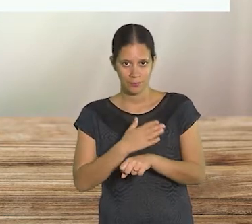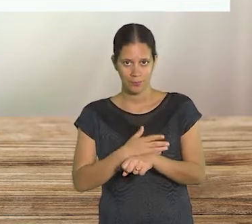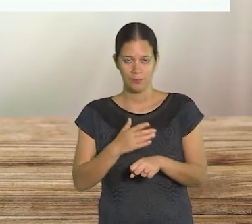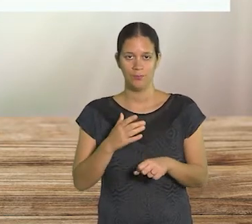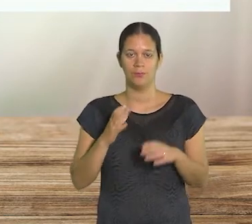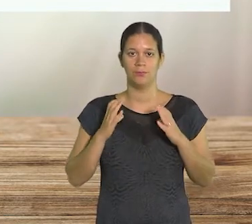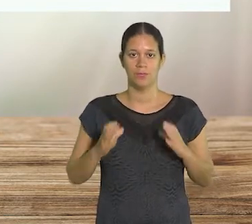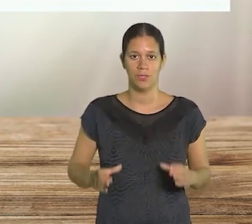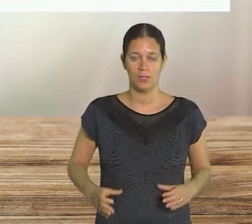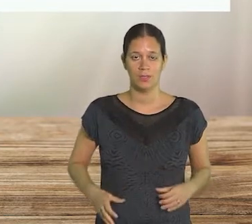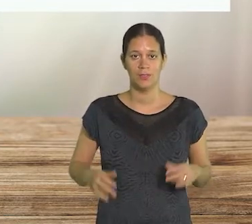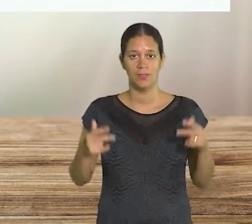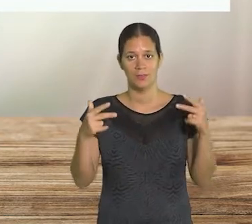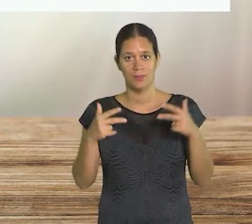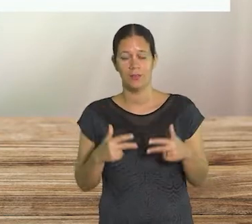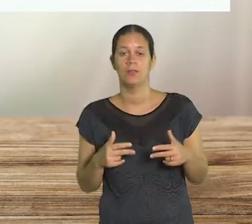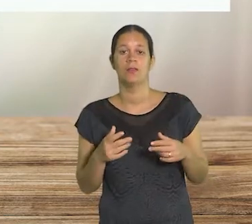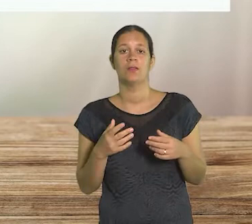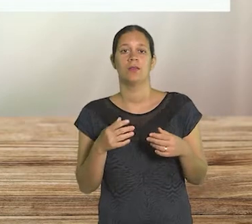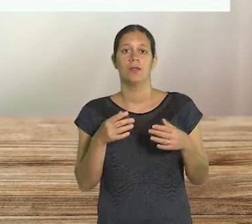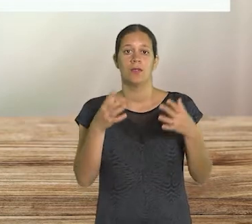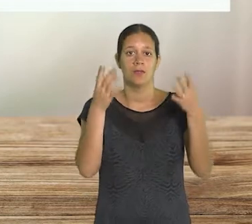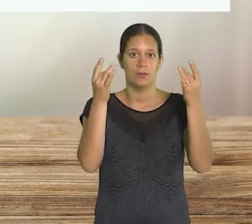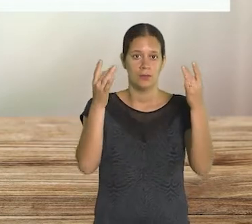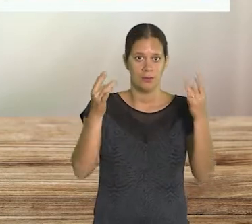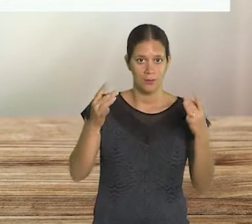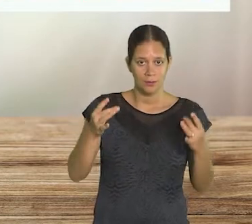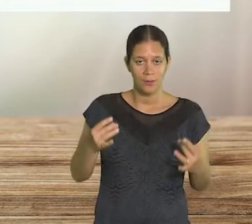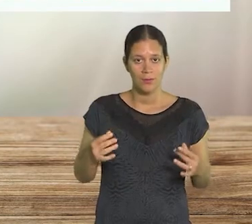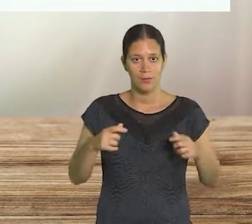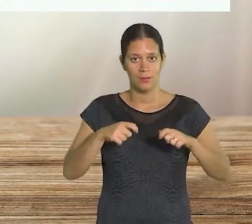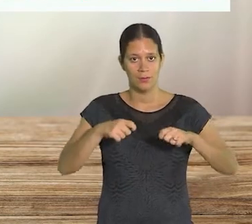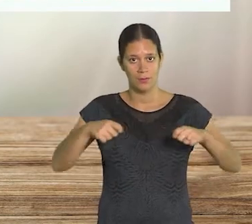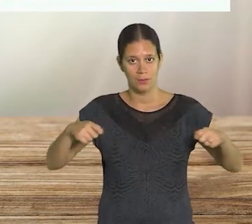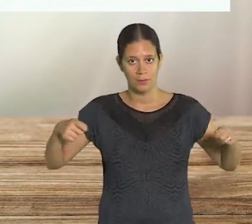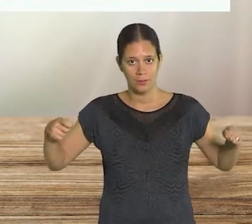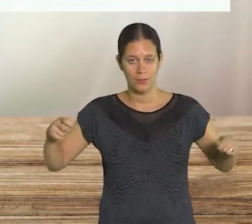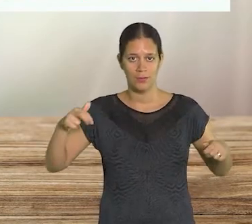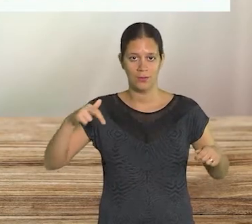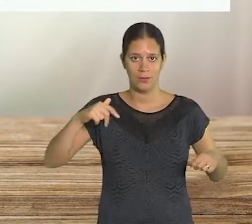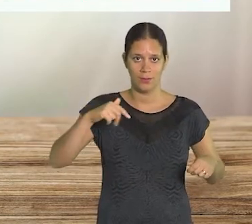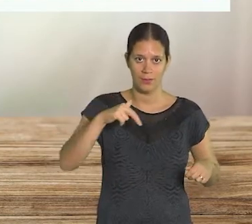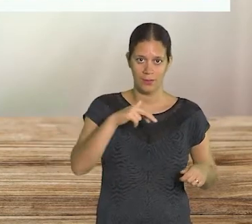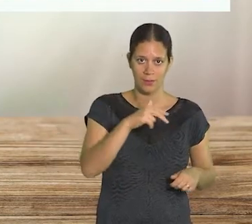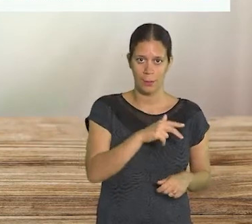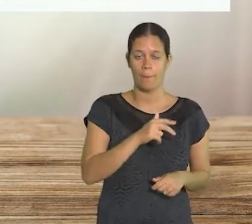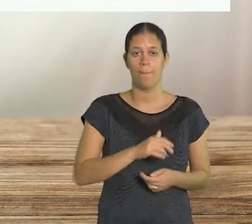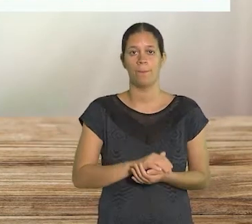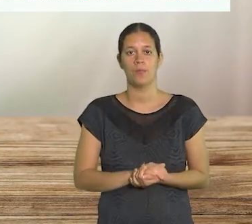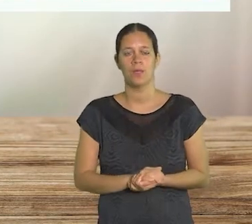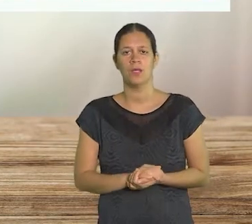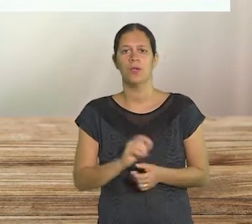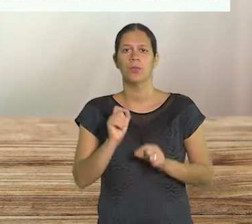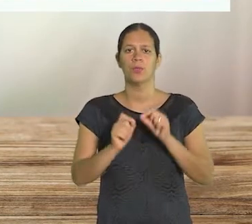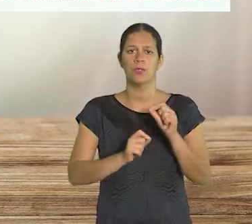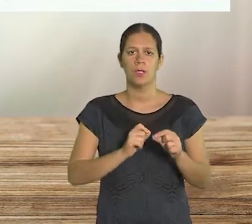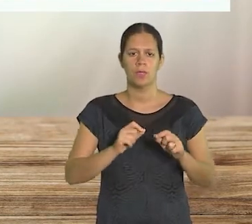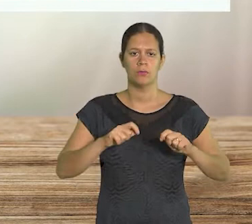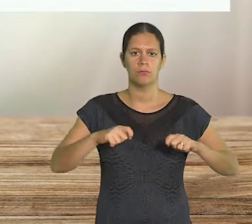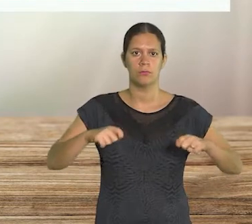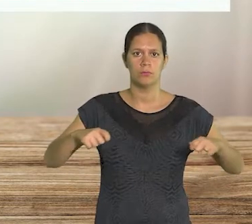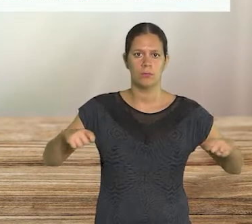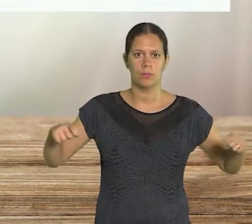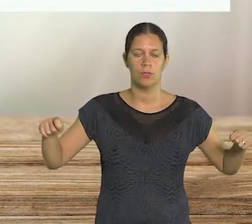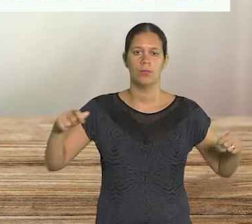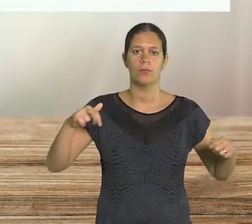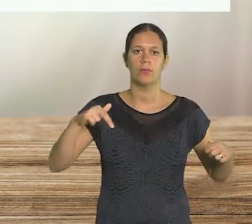práticas corporais de aventura, especificamente o slackline, certo? Então, o que é que vocês acham que é o